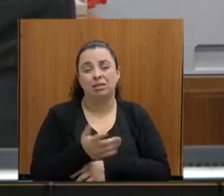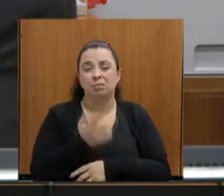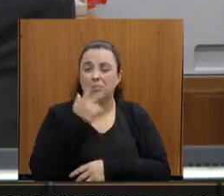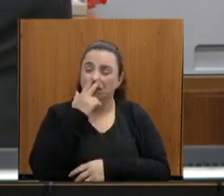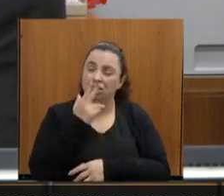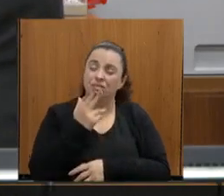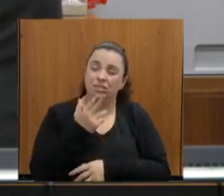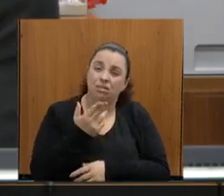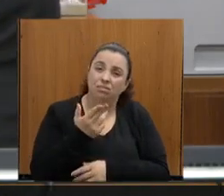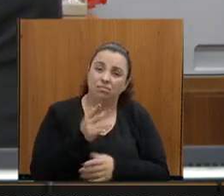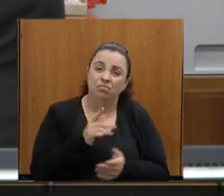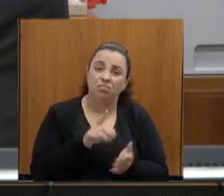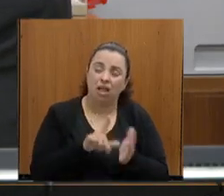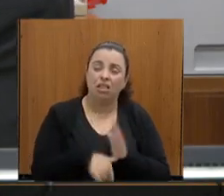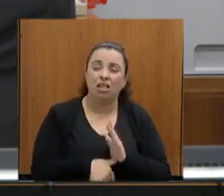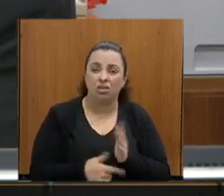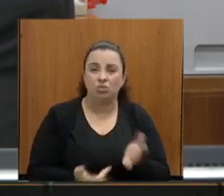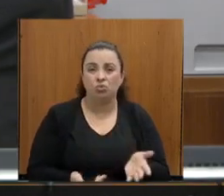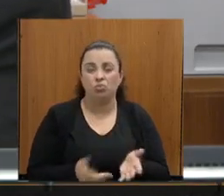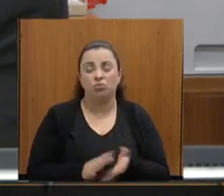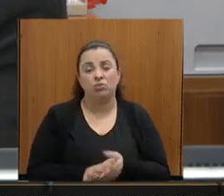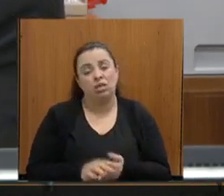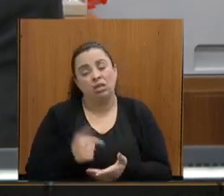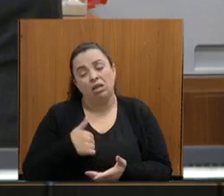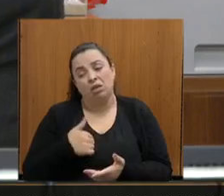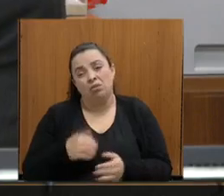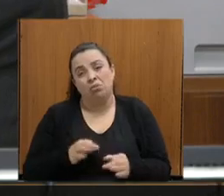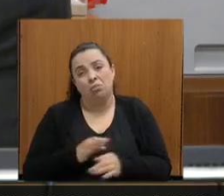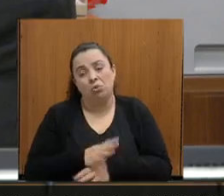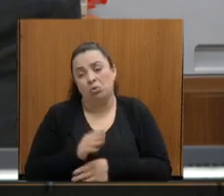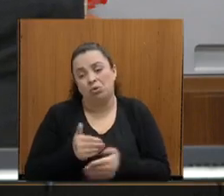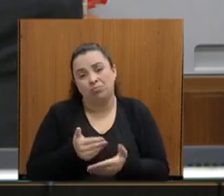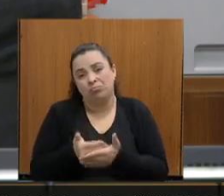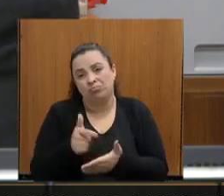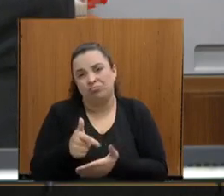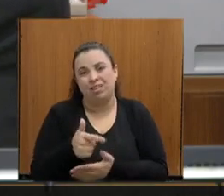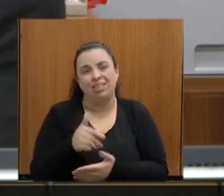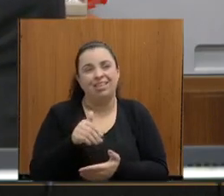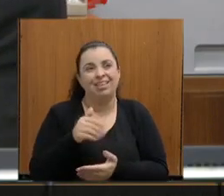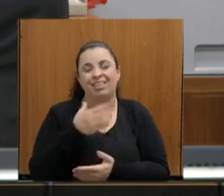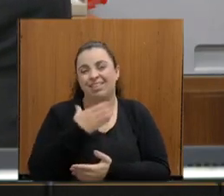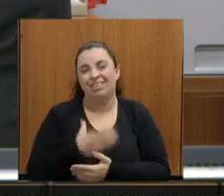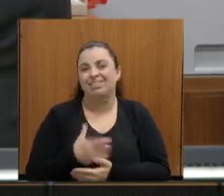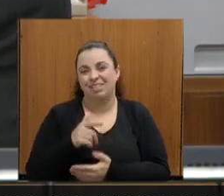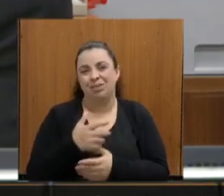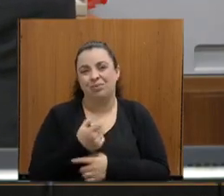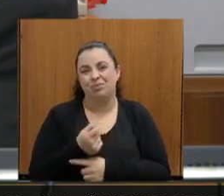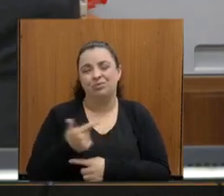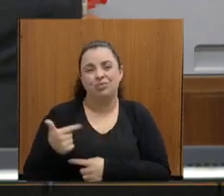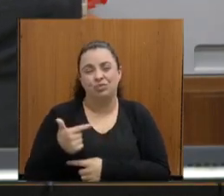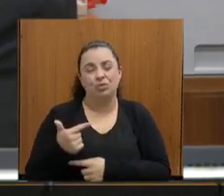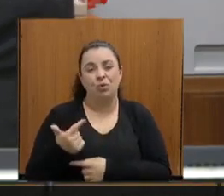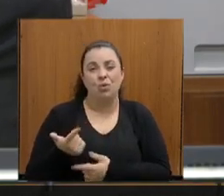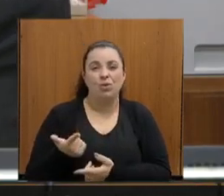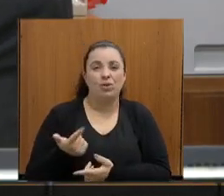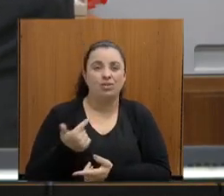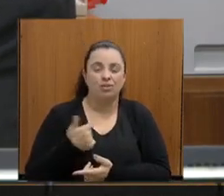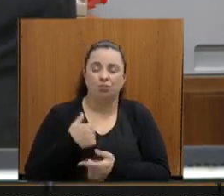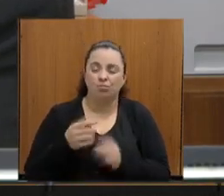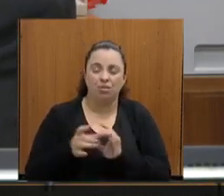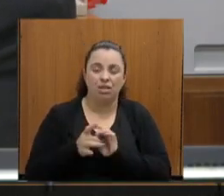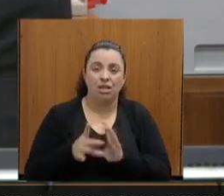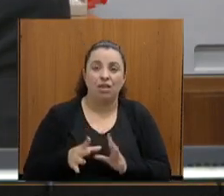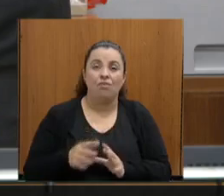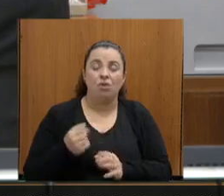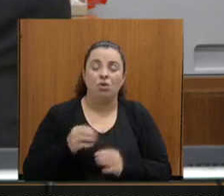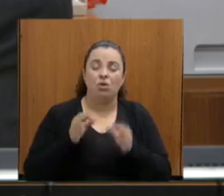tardias mas chega aí a minha disposição de esse resto de ano ainda tem certeza que Assembleia muitas